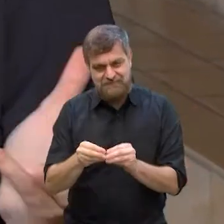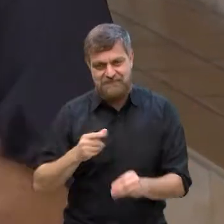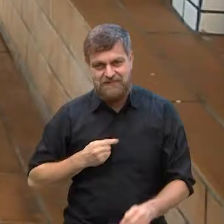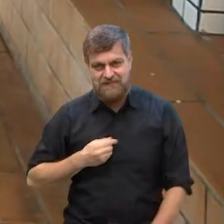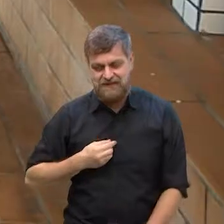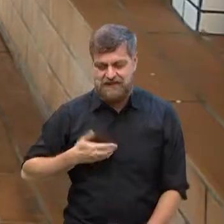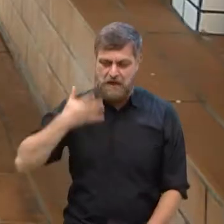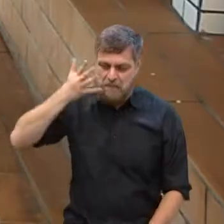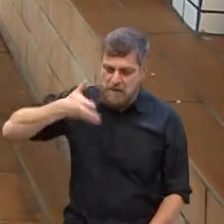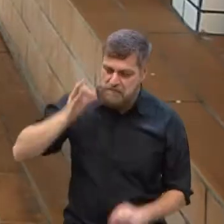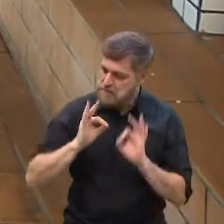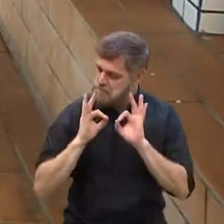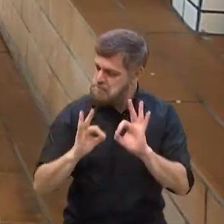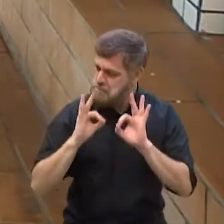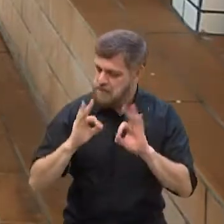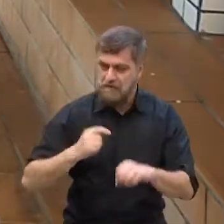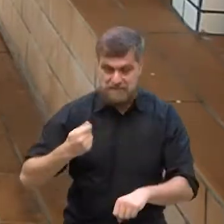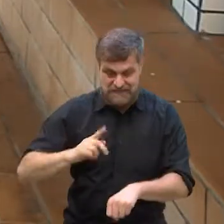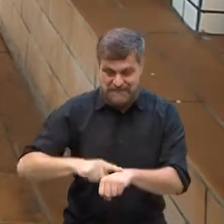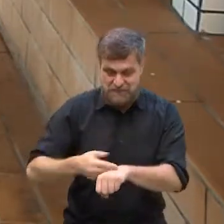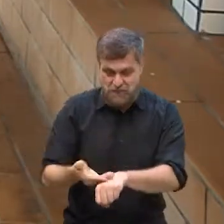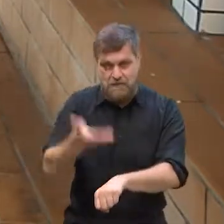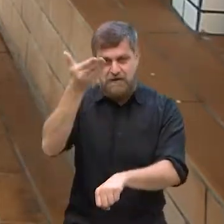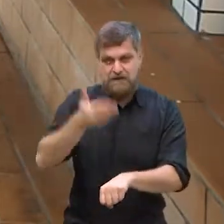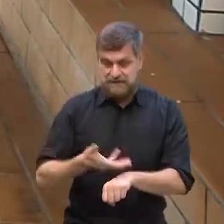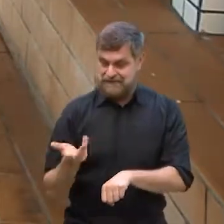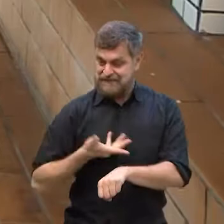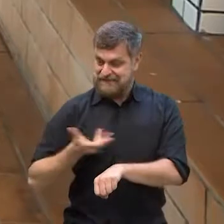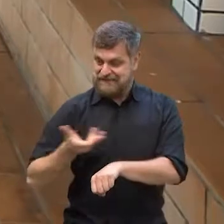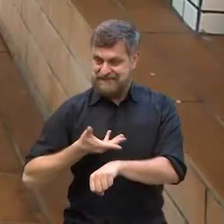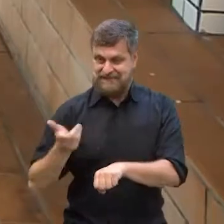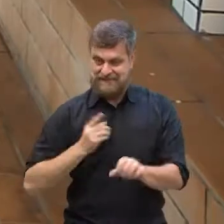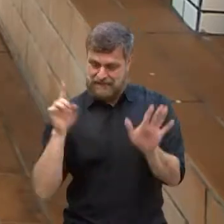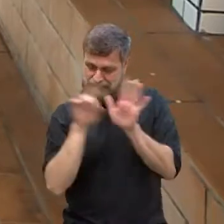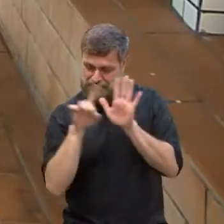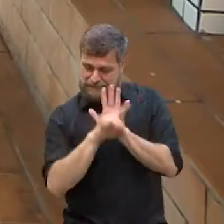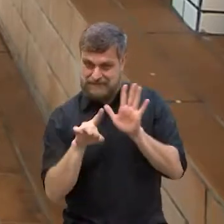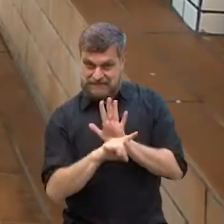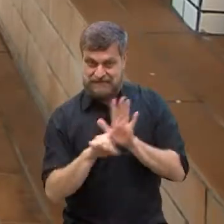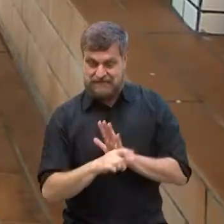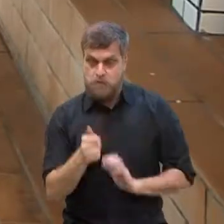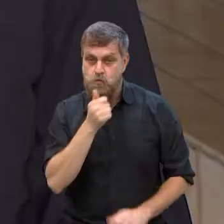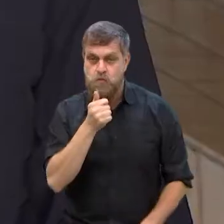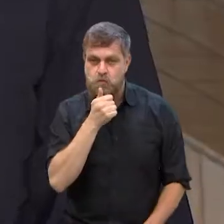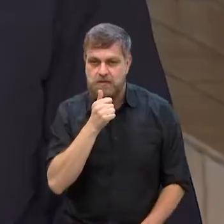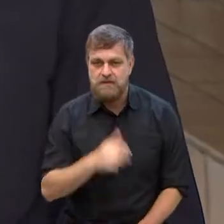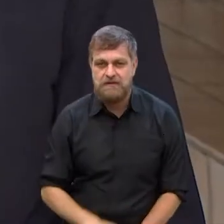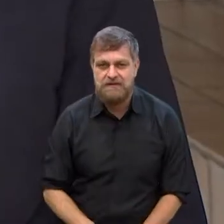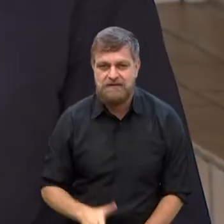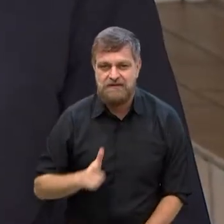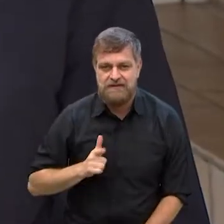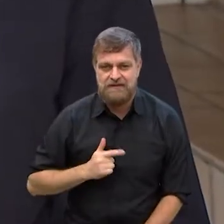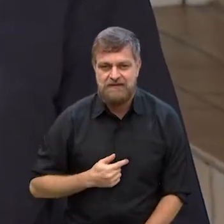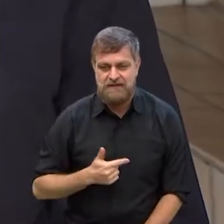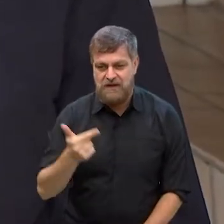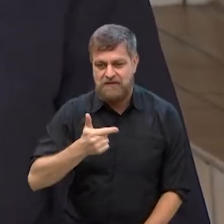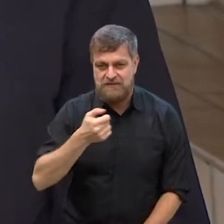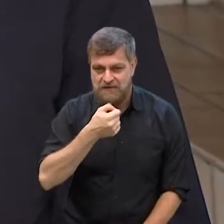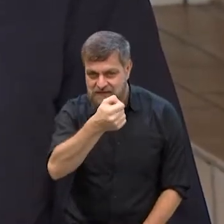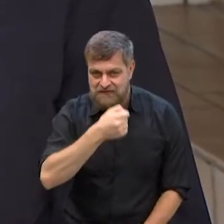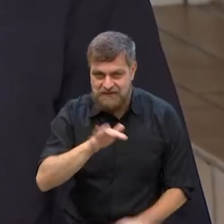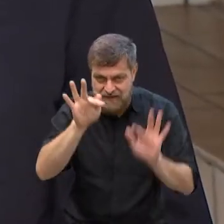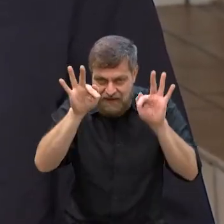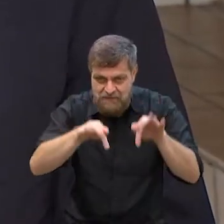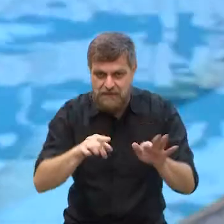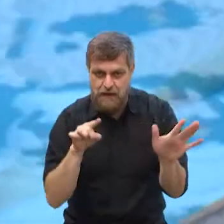tá boa, tá? Então, ó, eu preciso acelerar então aqui que eu tenho bastante pergunta ainda para fazer. Terminei o segundo bloco com